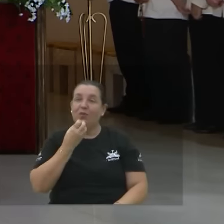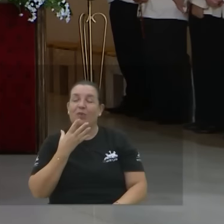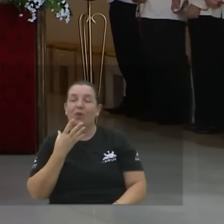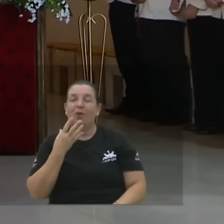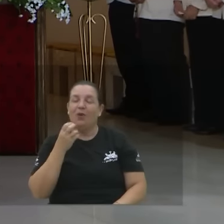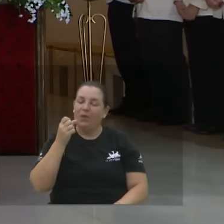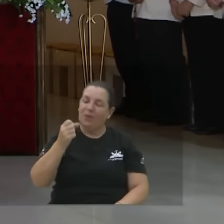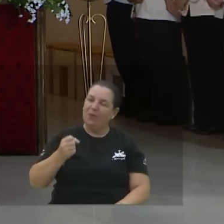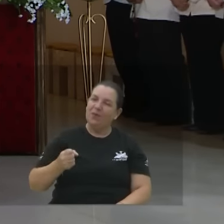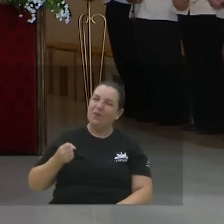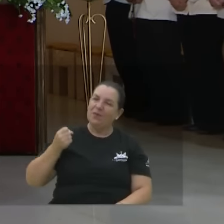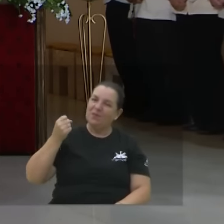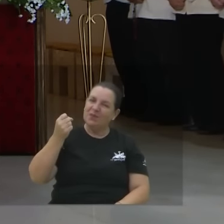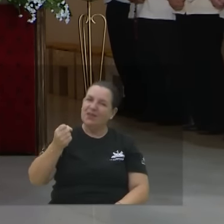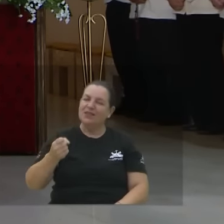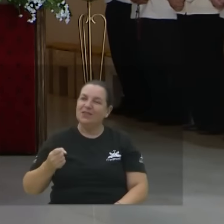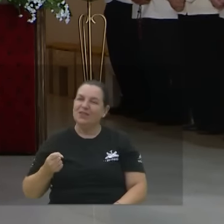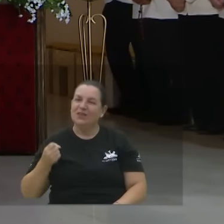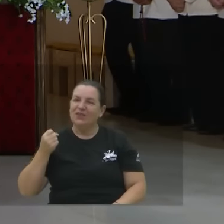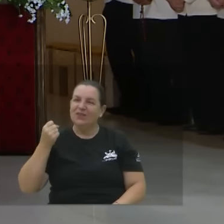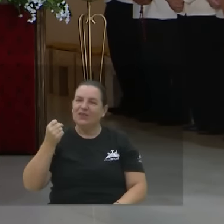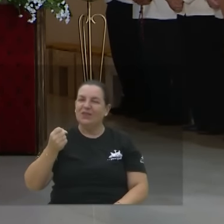Sou bom